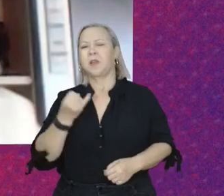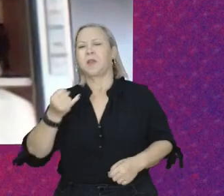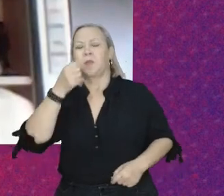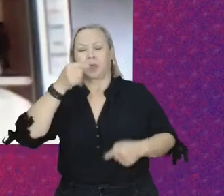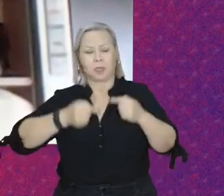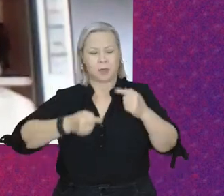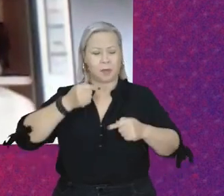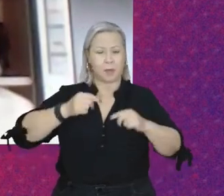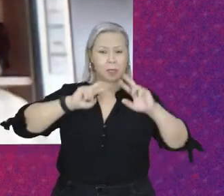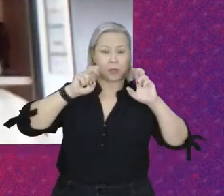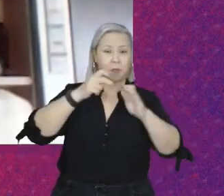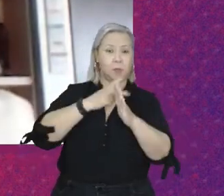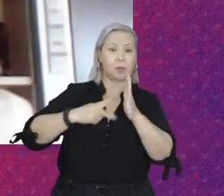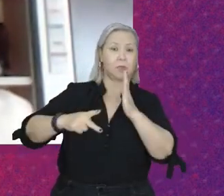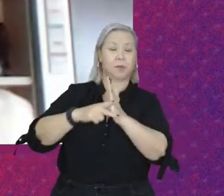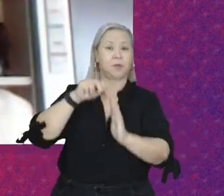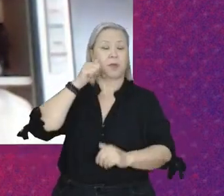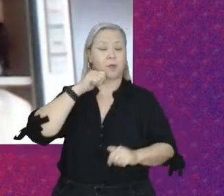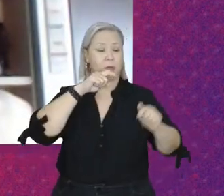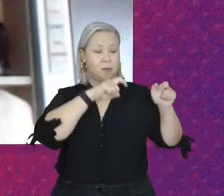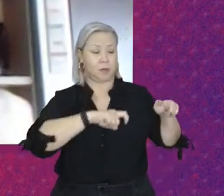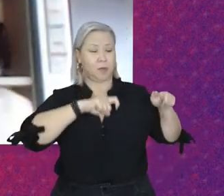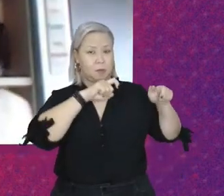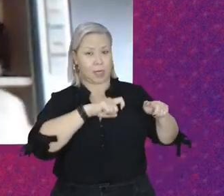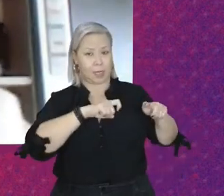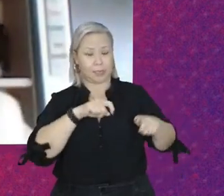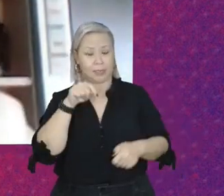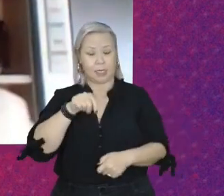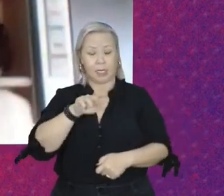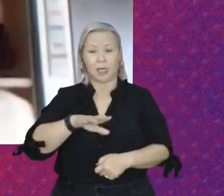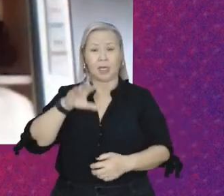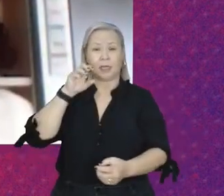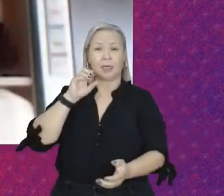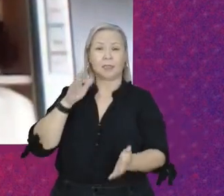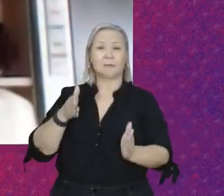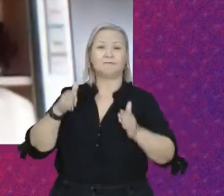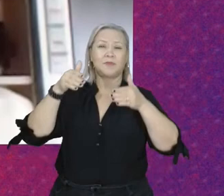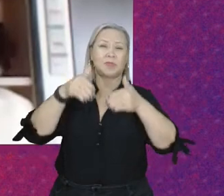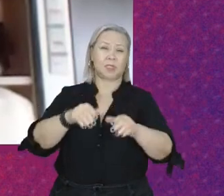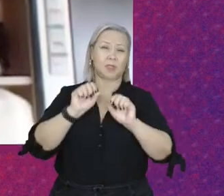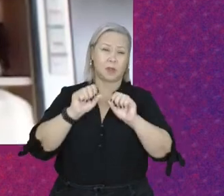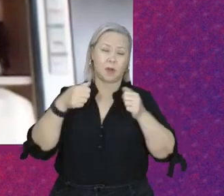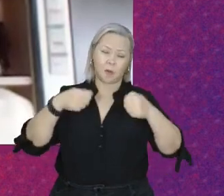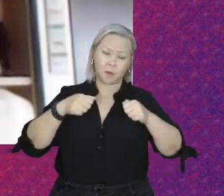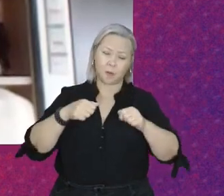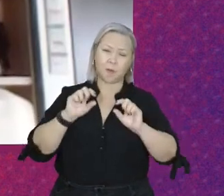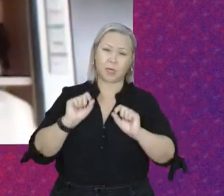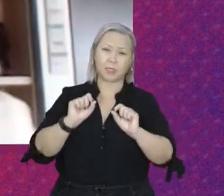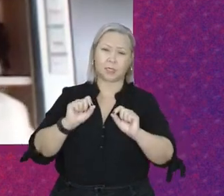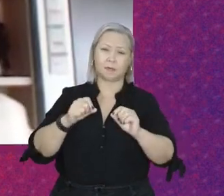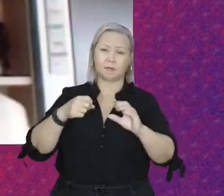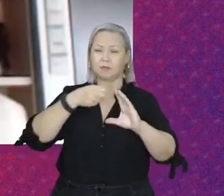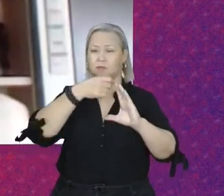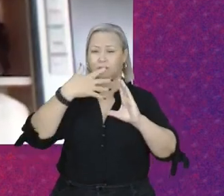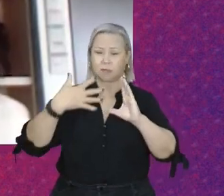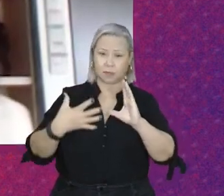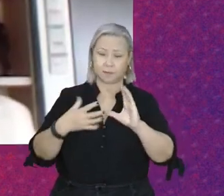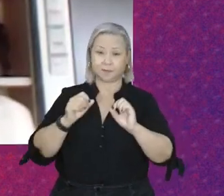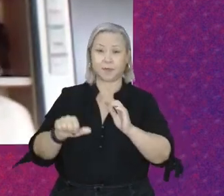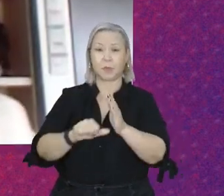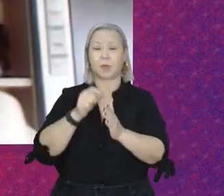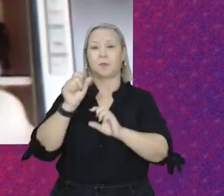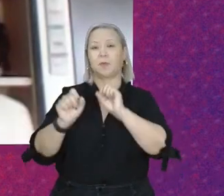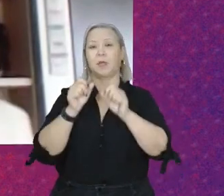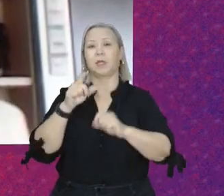o protagonismo das mulheres rurais. E, nesse sentido, alguns apontamentos são muito importantes para a nossa região. O primeiro, que